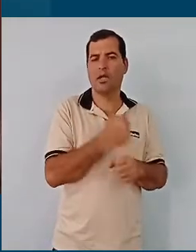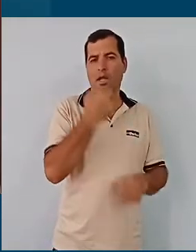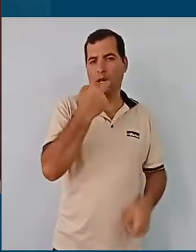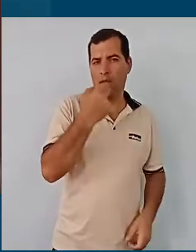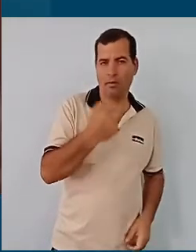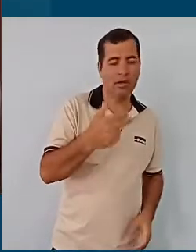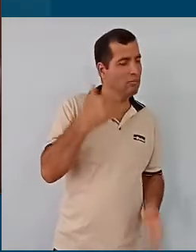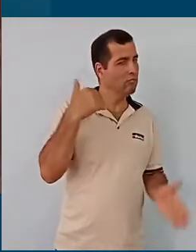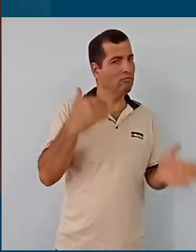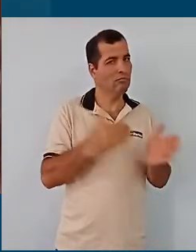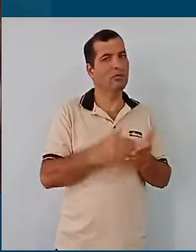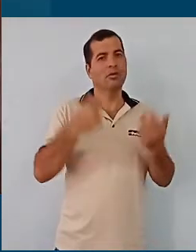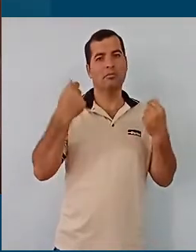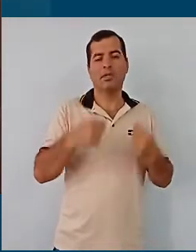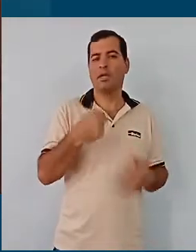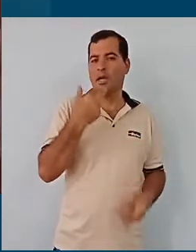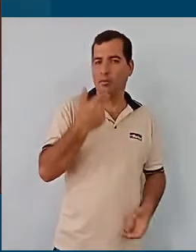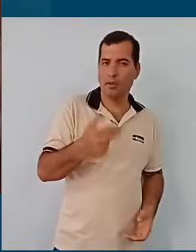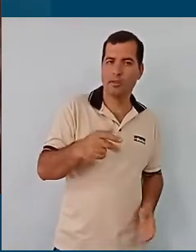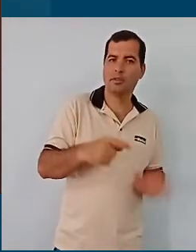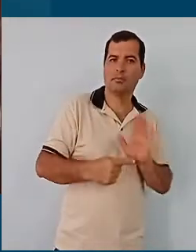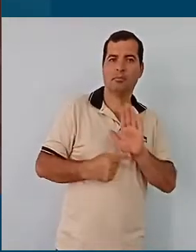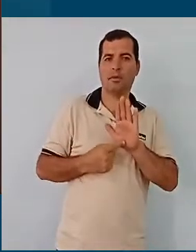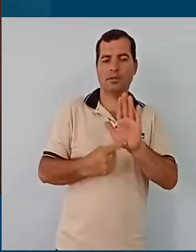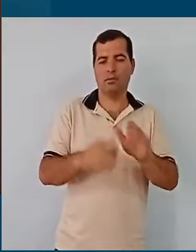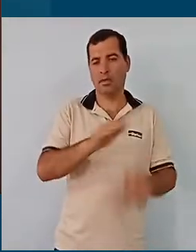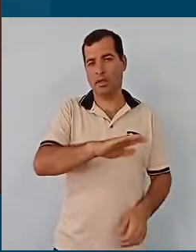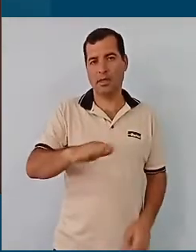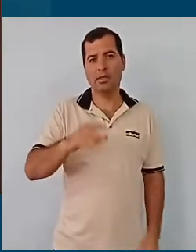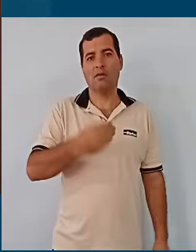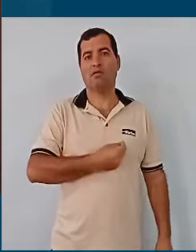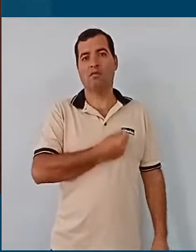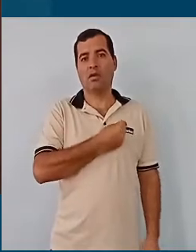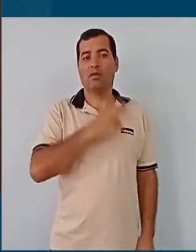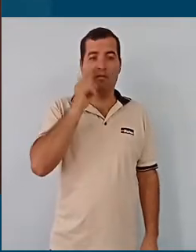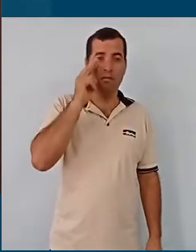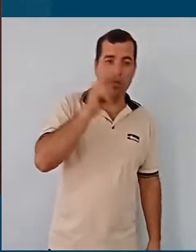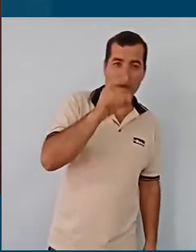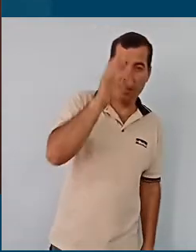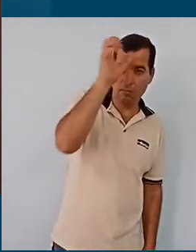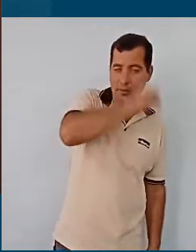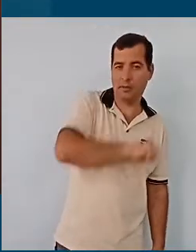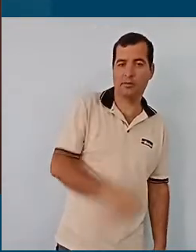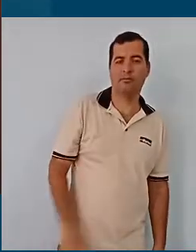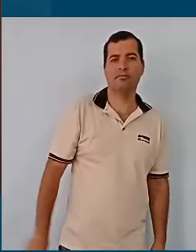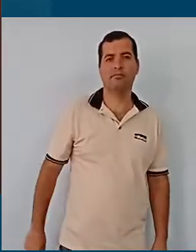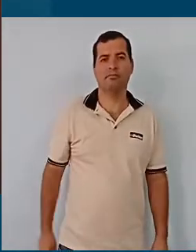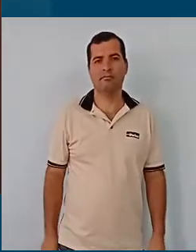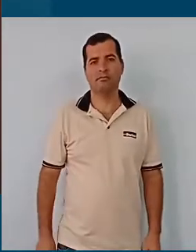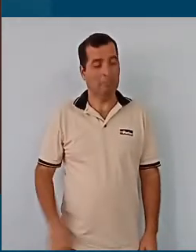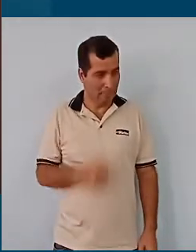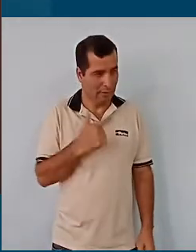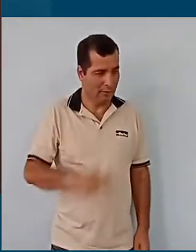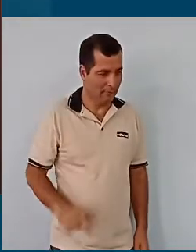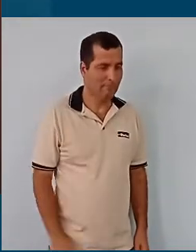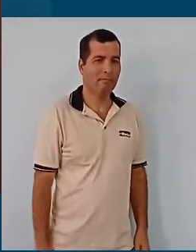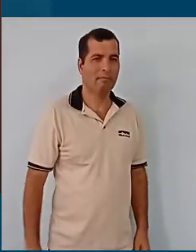de expressão daquilo que a criança vive, vê e aprende. Vamos lá,